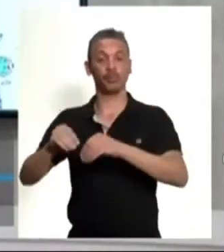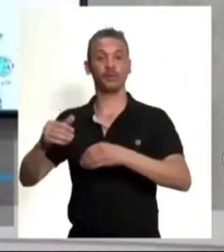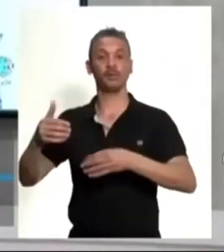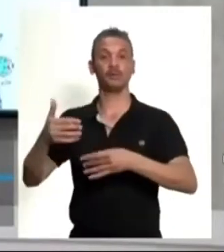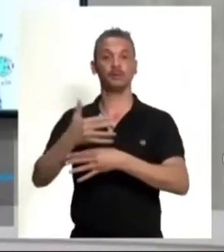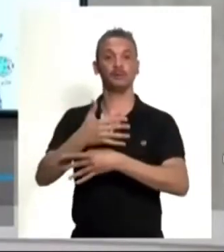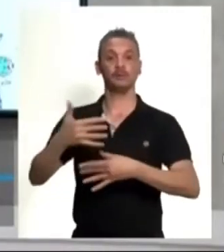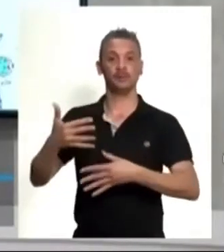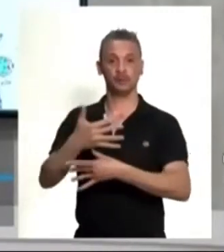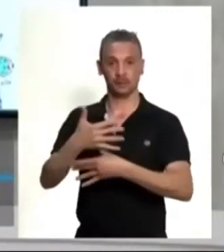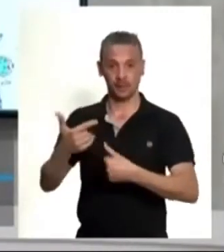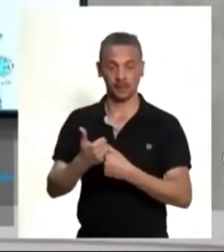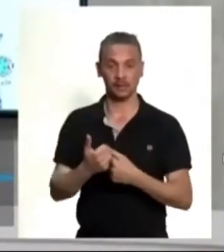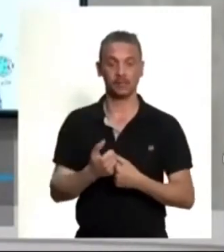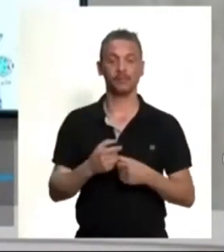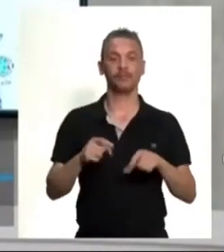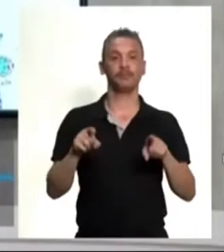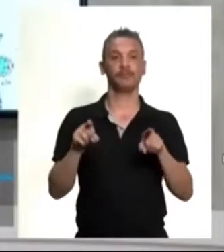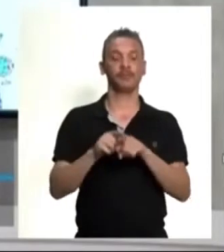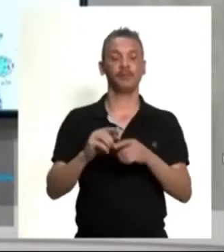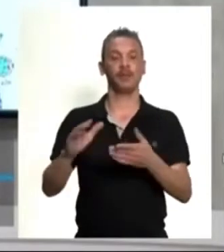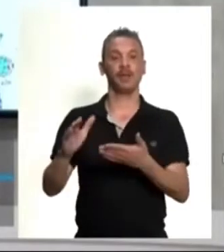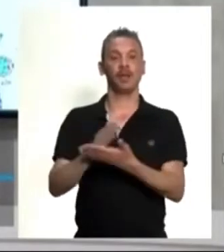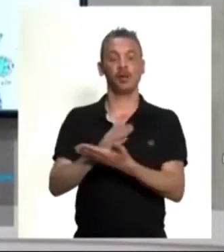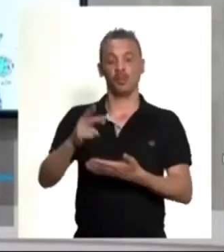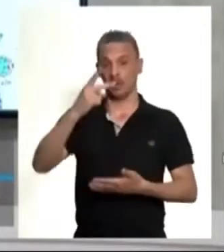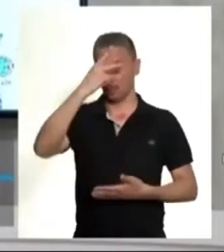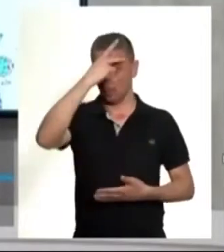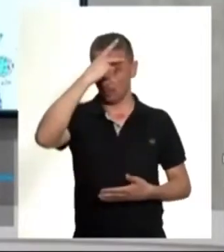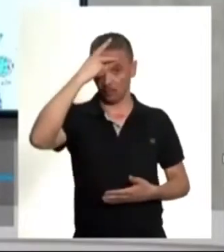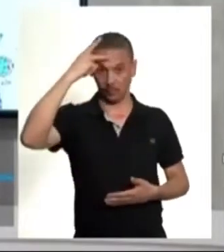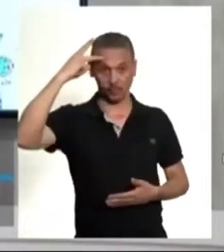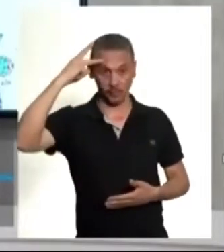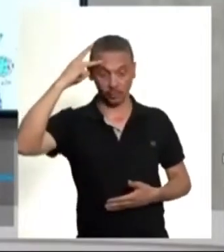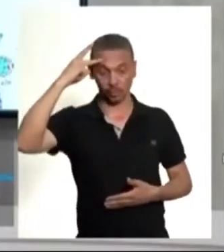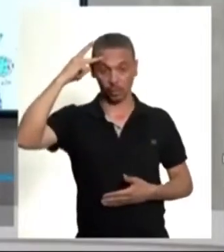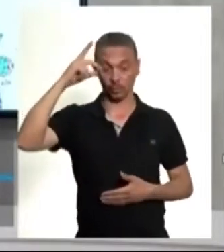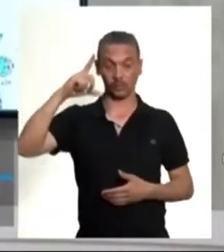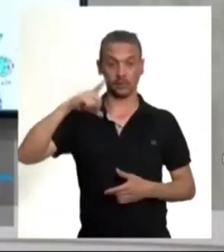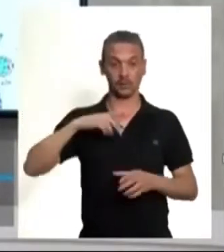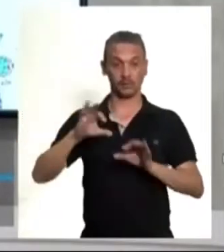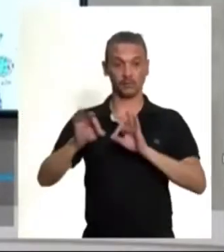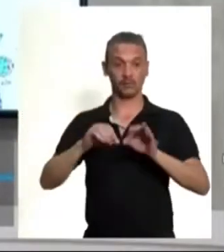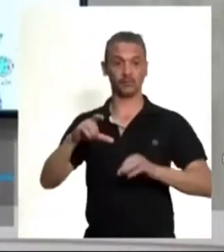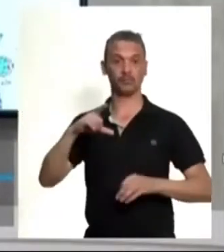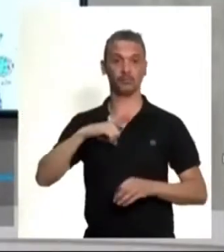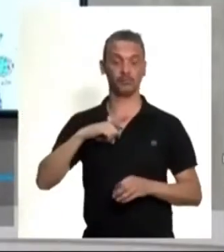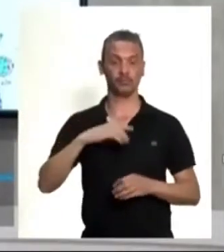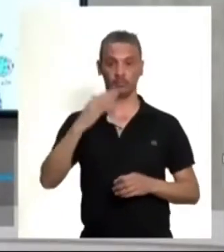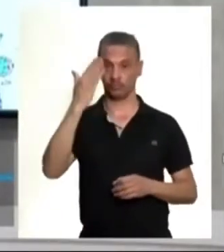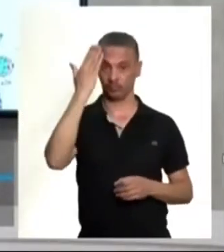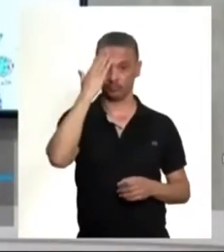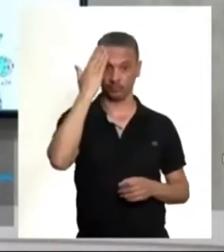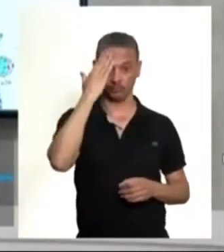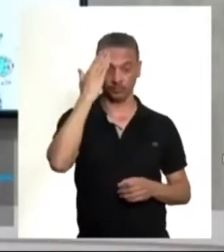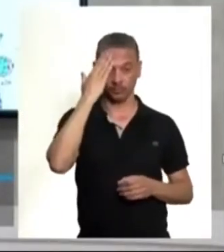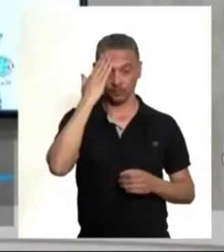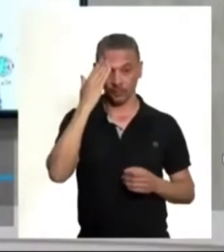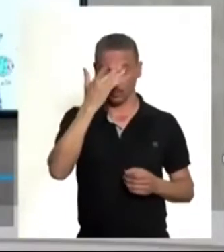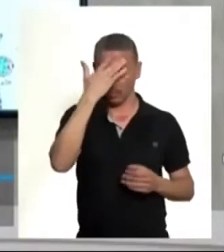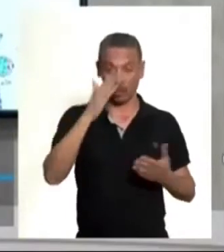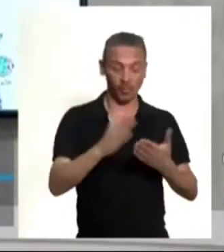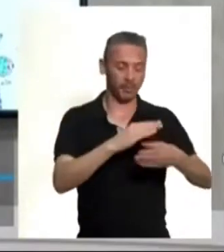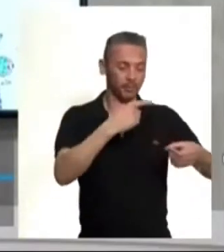acelerada. Muita gente saiu nessas 2, 3 décadas. Muita gente saindo do